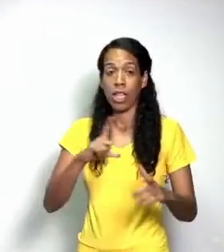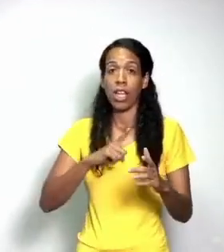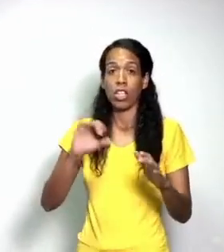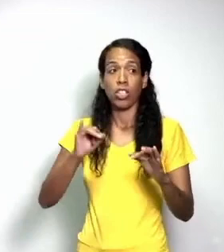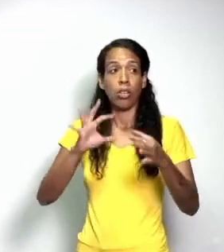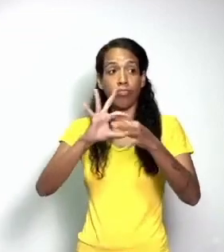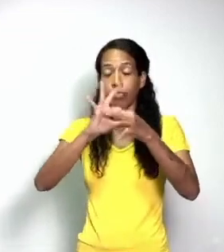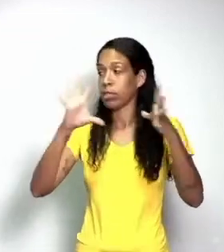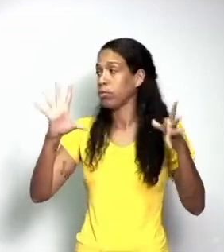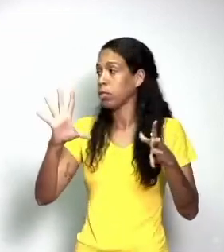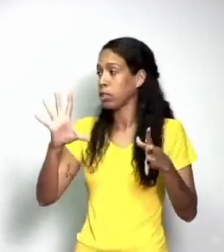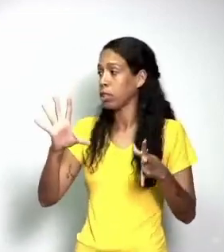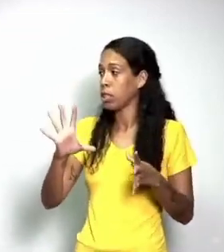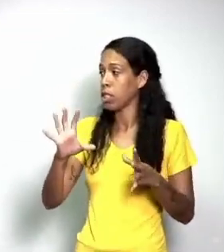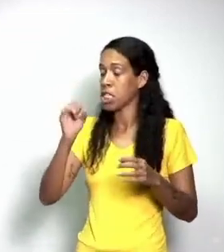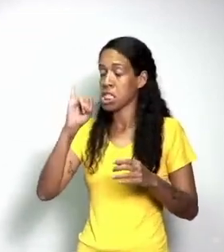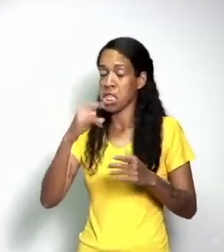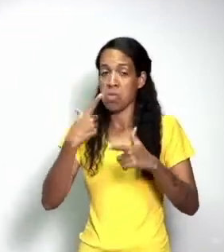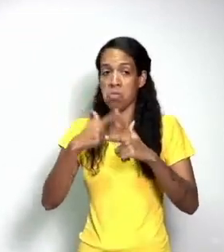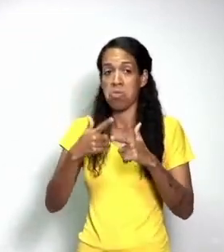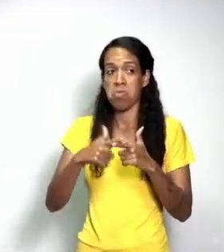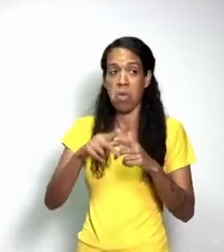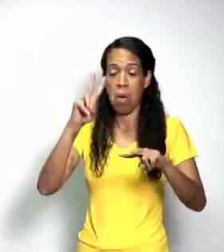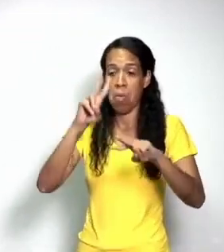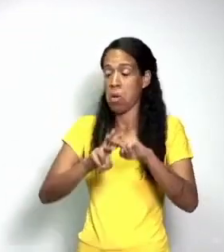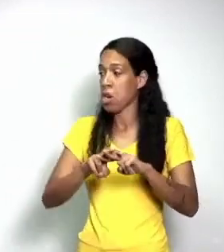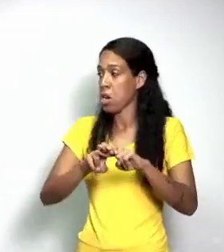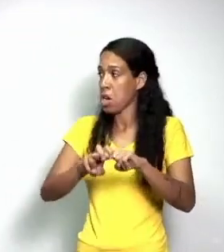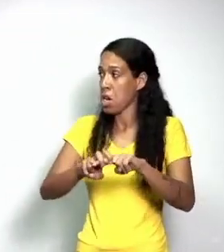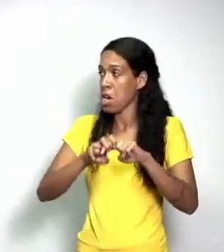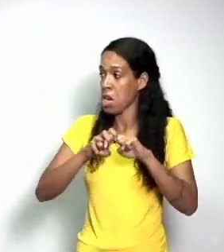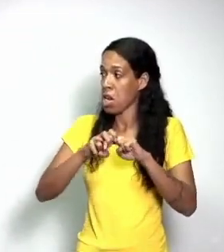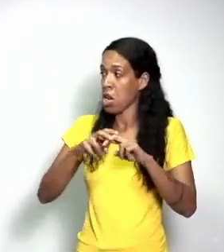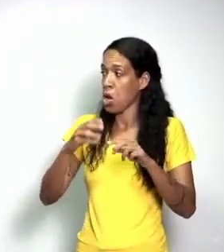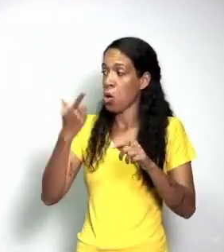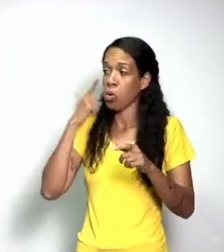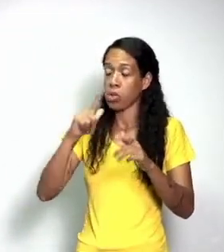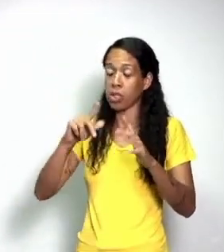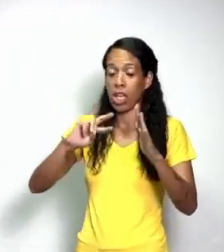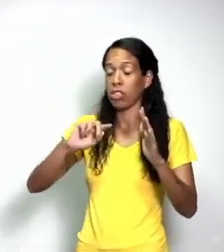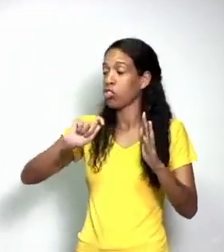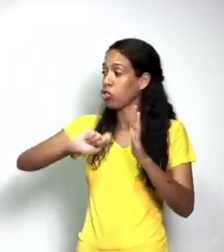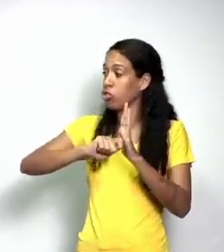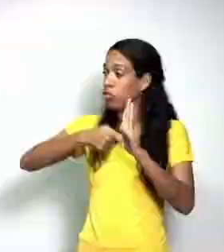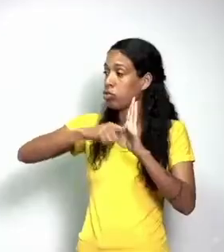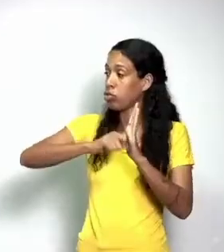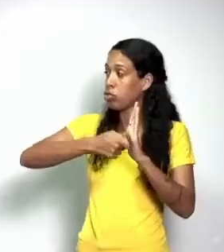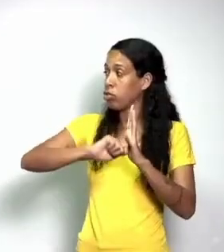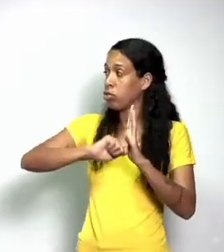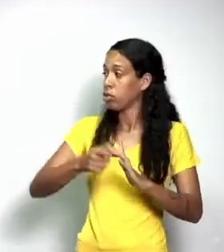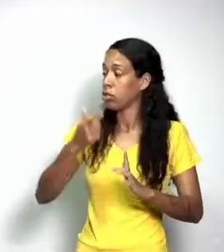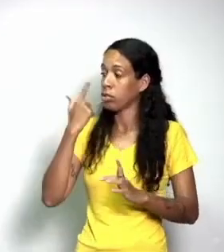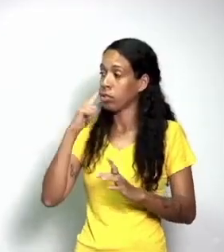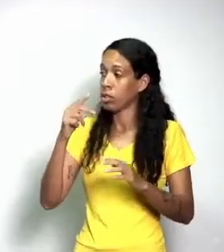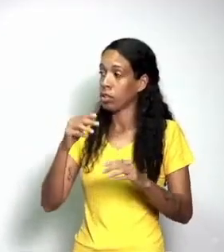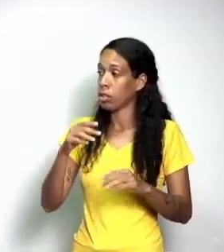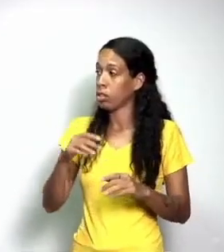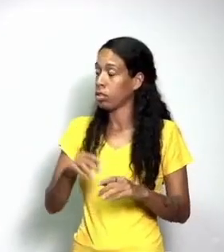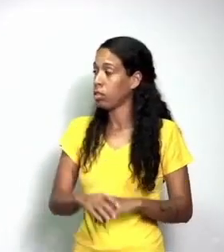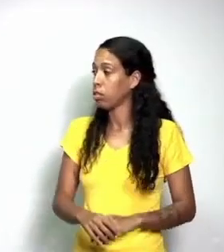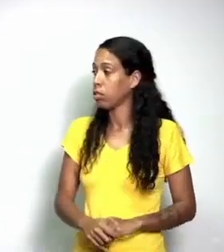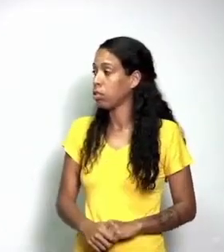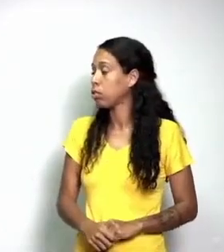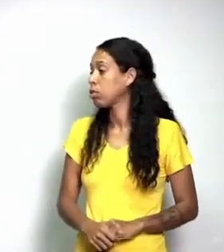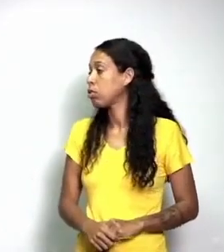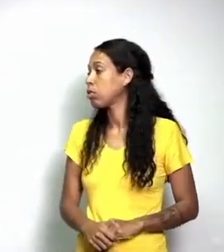com a mão, mas se por acaso estiver bem preso, a gente consegue liberar ela com a chave. Então você pode ver se consegue liberar com a